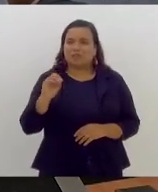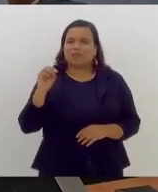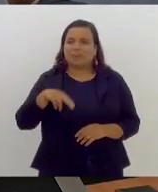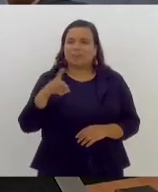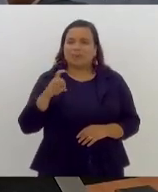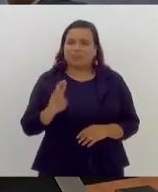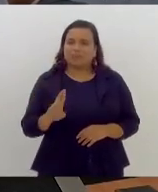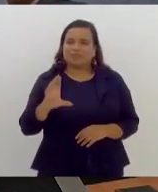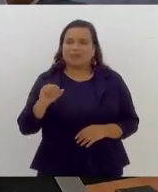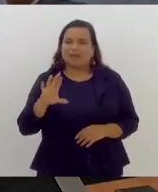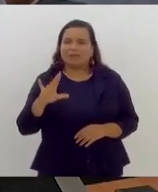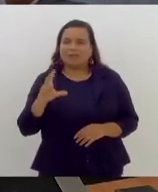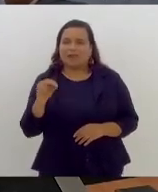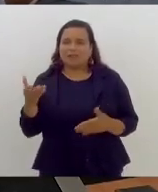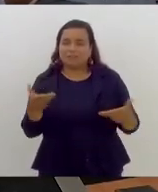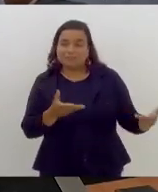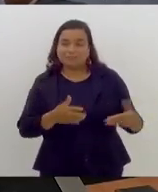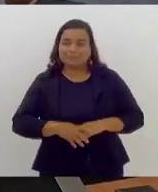de Carvalho.